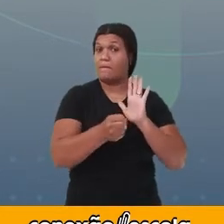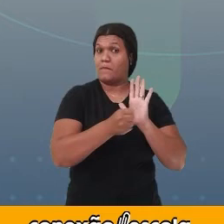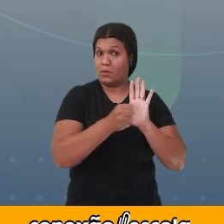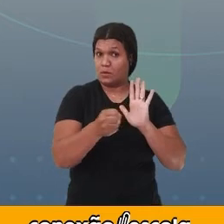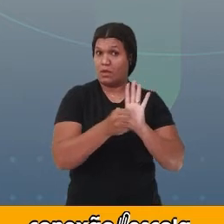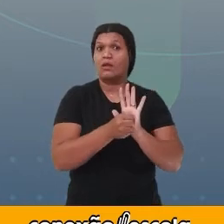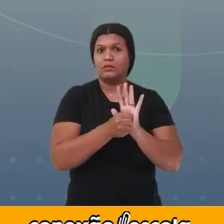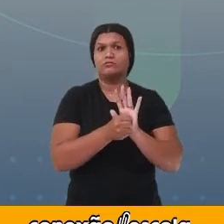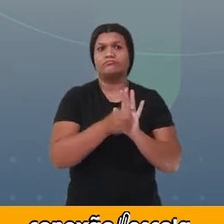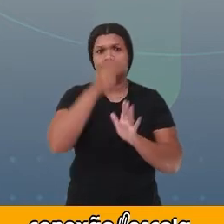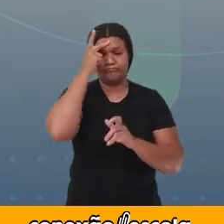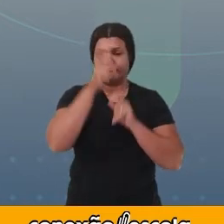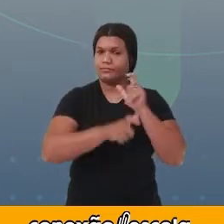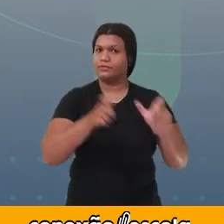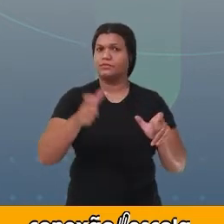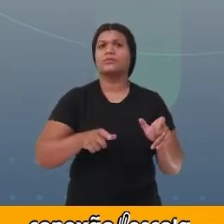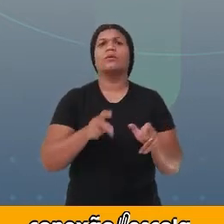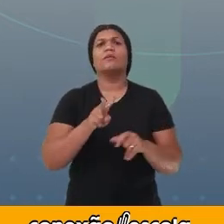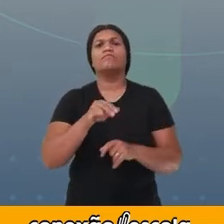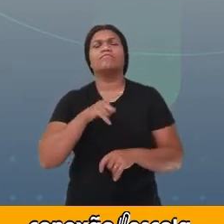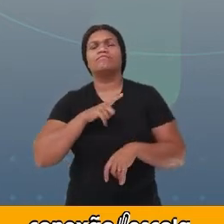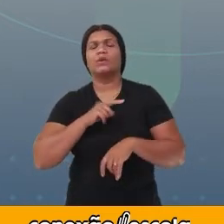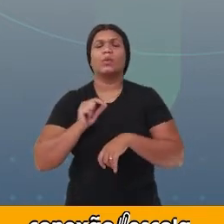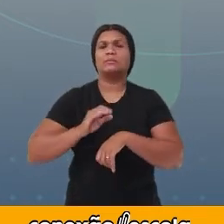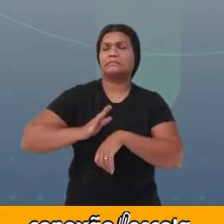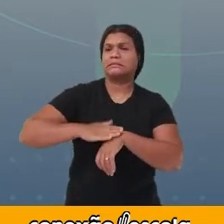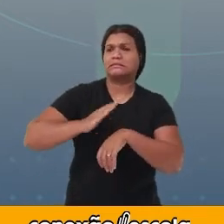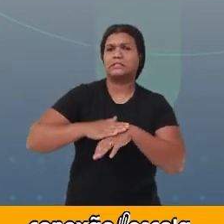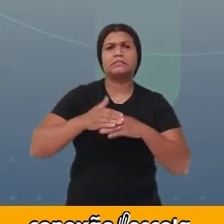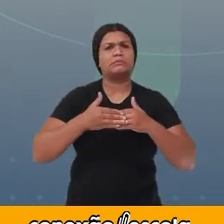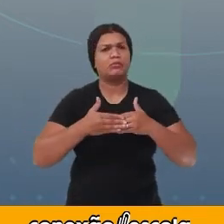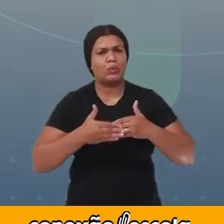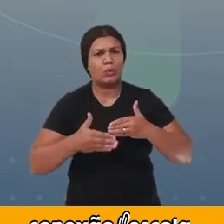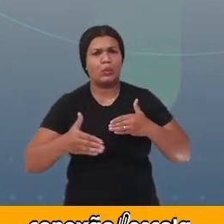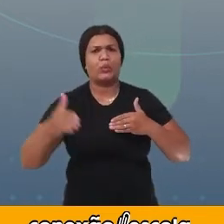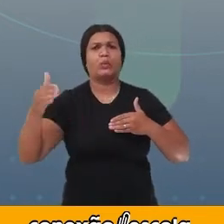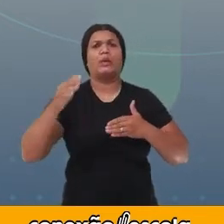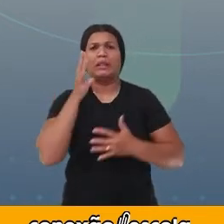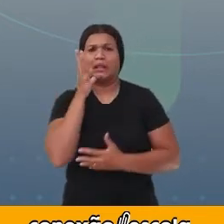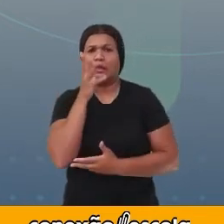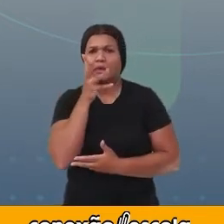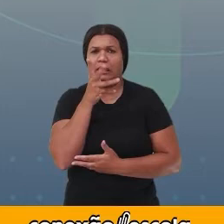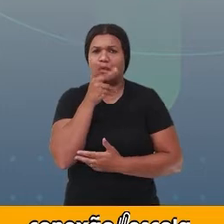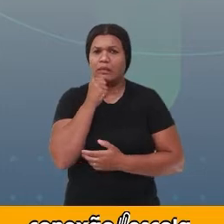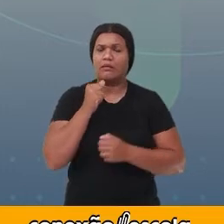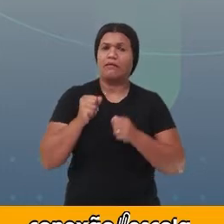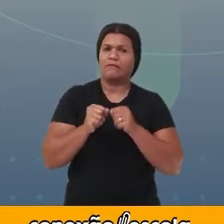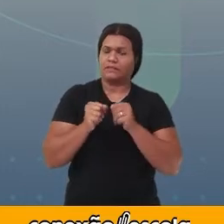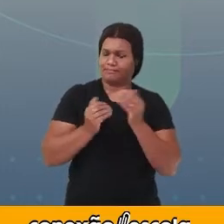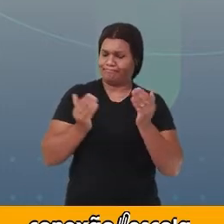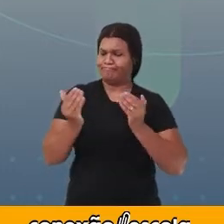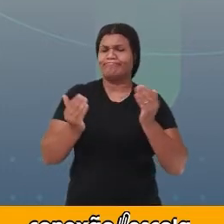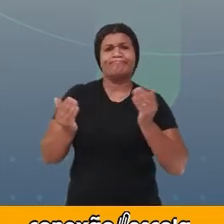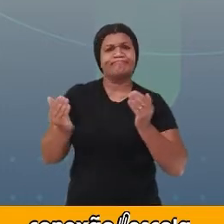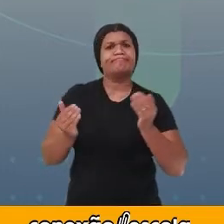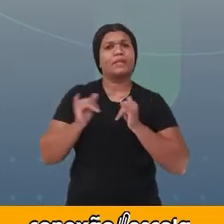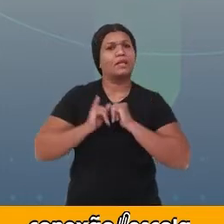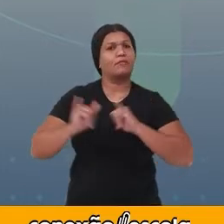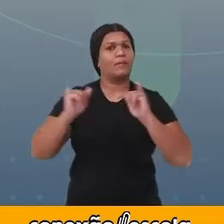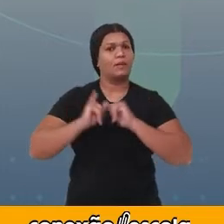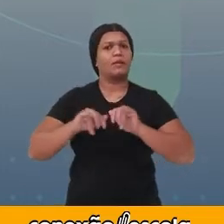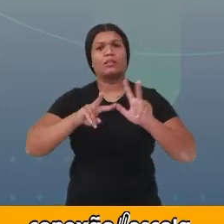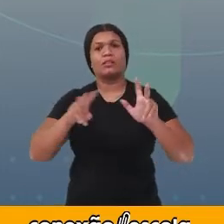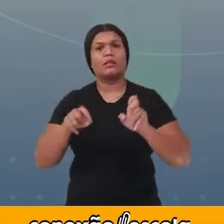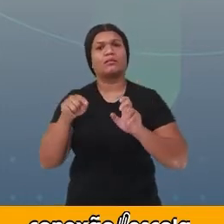reportagem, o seu produtor ele vai levar um tempo maior, ele vai ter que fazer associações de várias notícias a